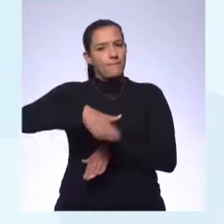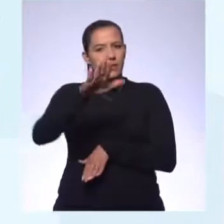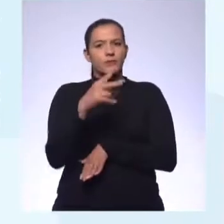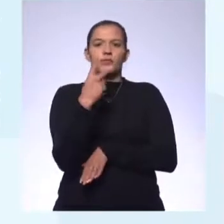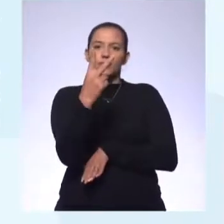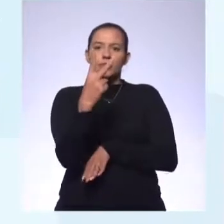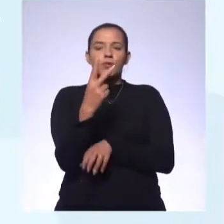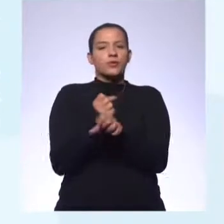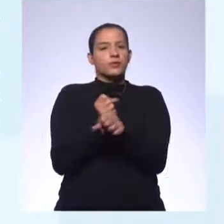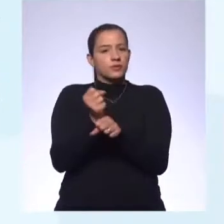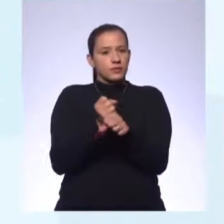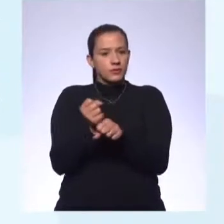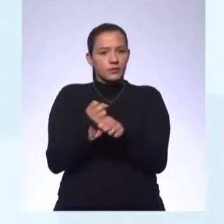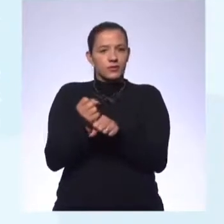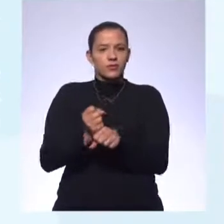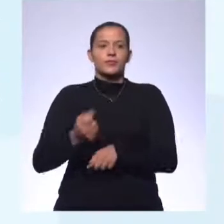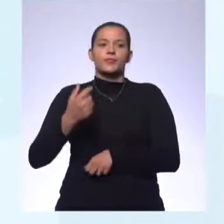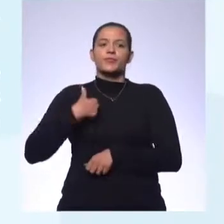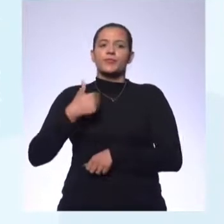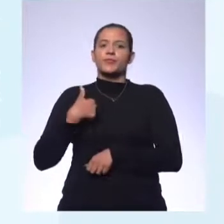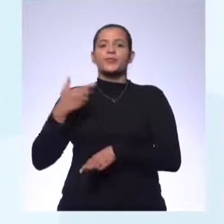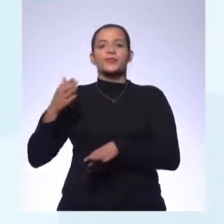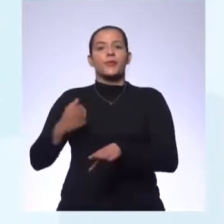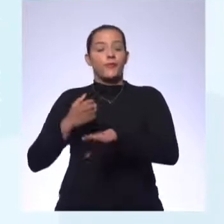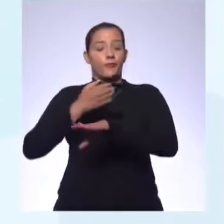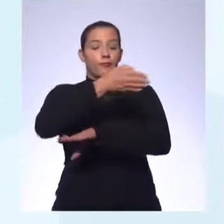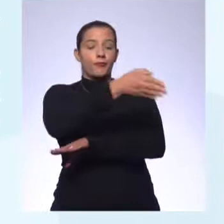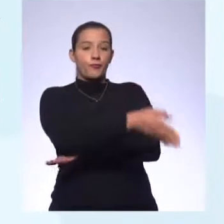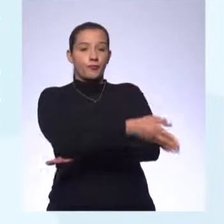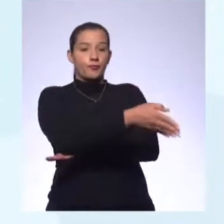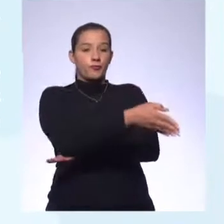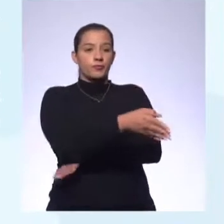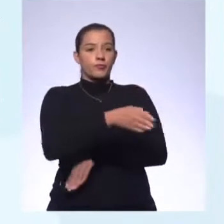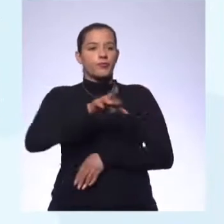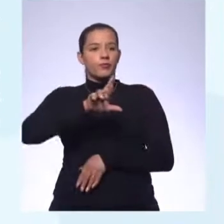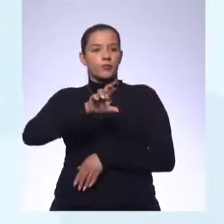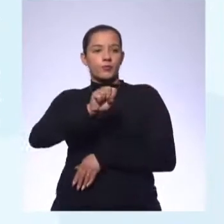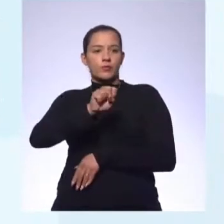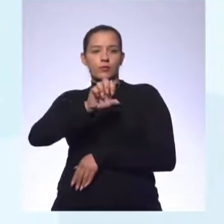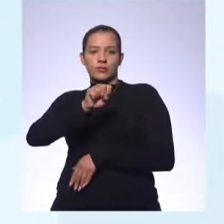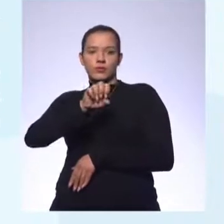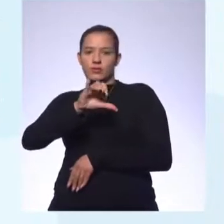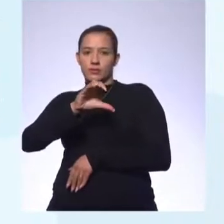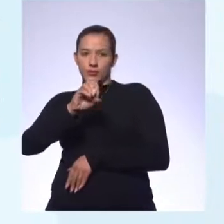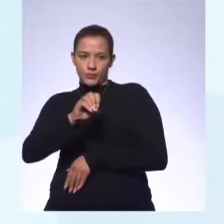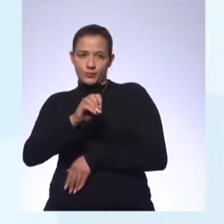mais de 2 anos, seriam 6 horas da tarde, dirigi-me ao Rossio, para tomar o ônibus de